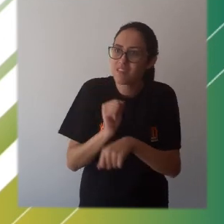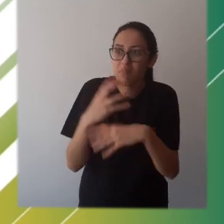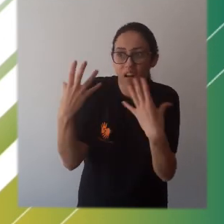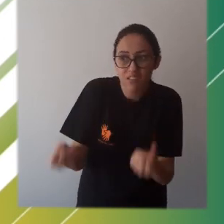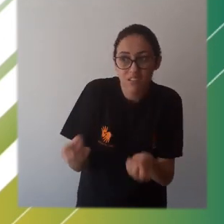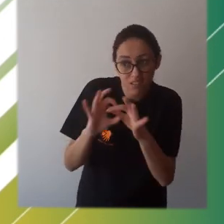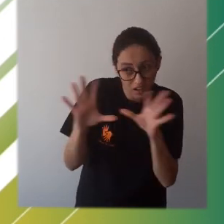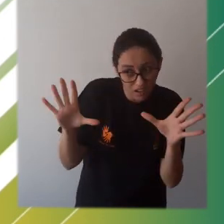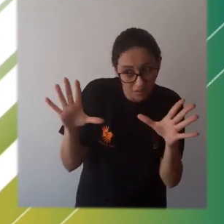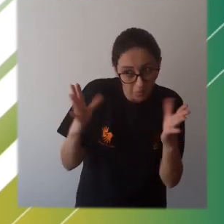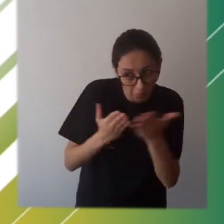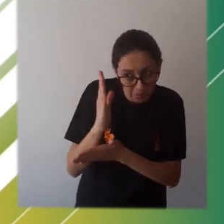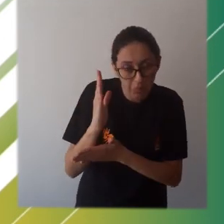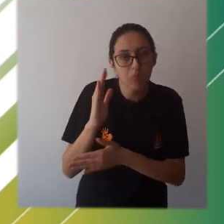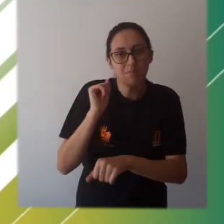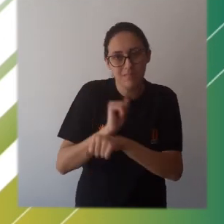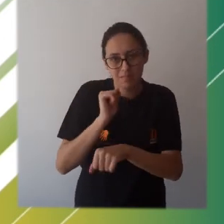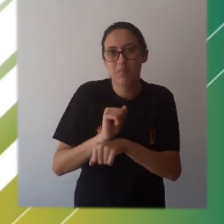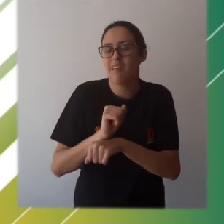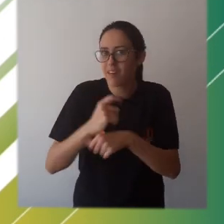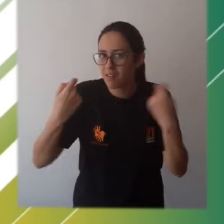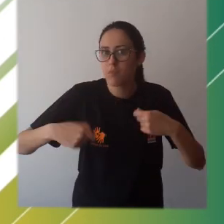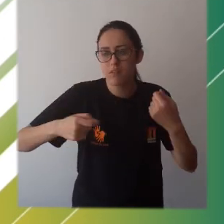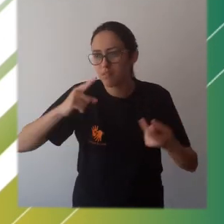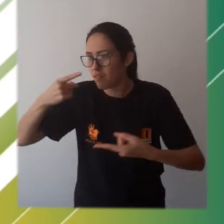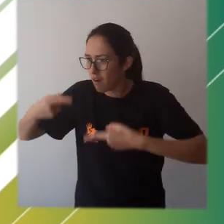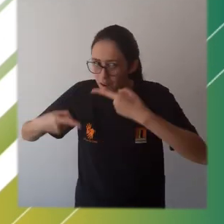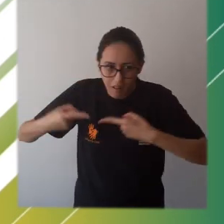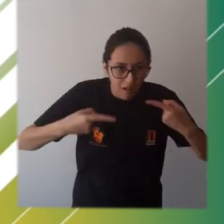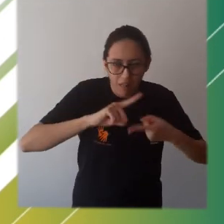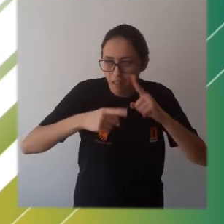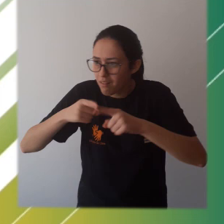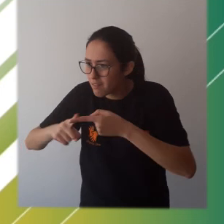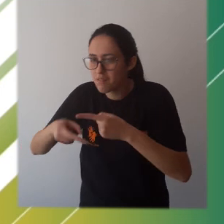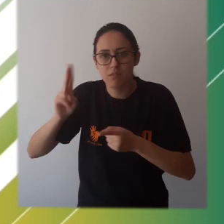teremos essa autorização para fazer isso. Né? Então, é uma análise que a gente tem que